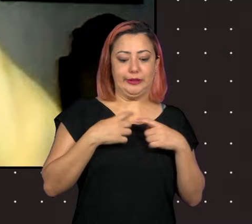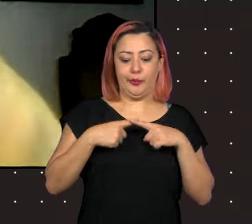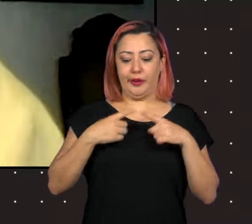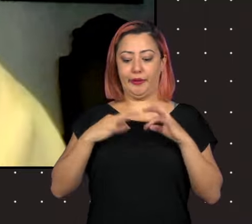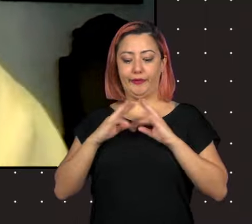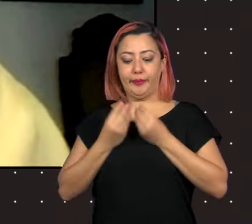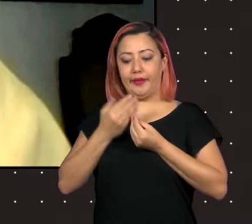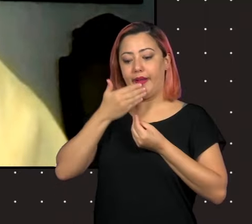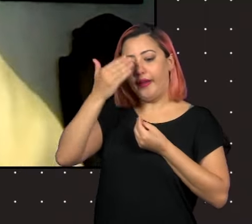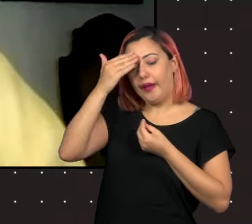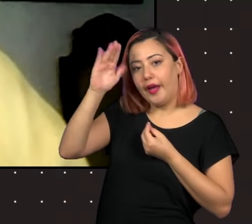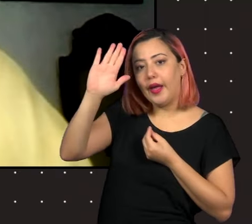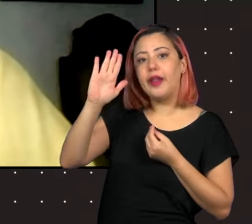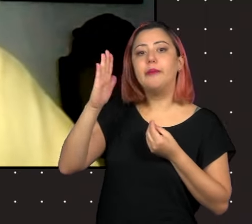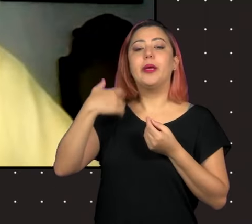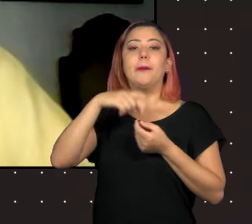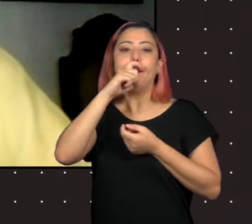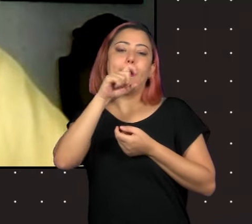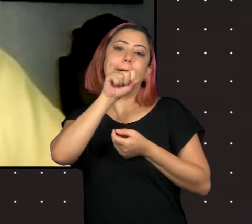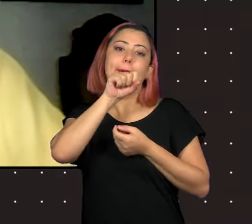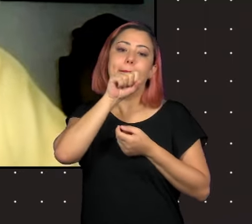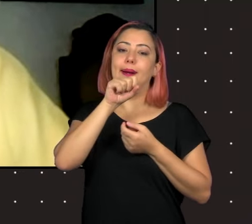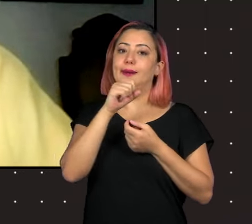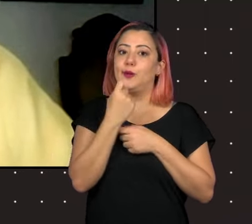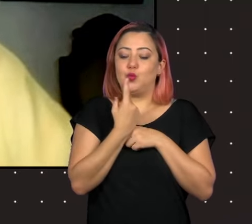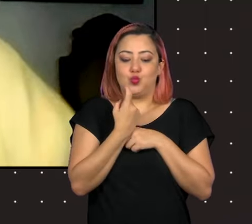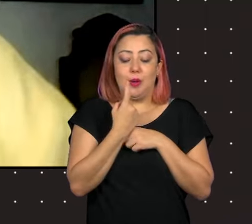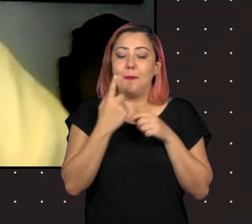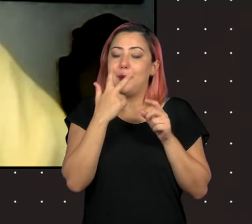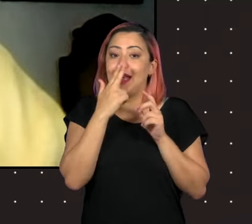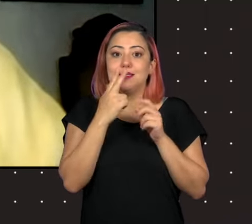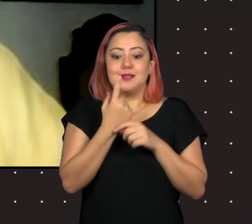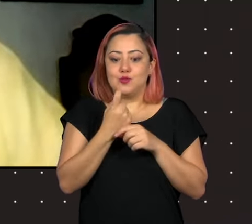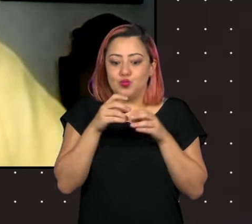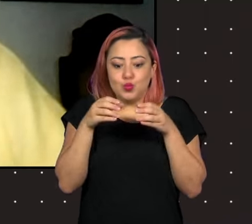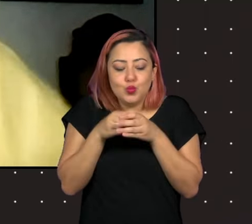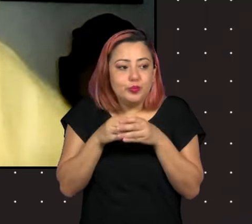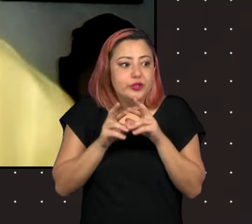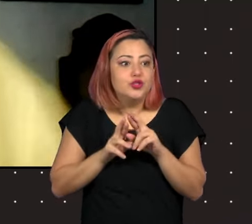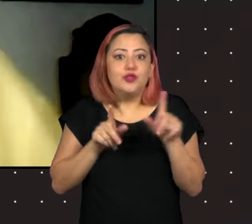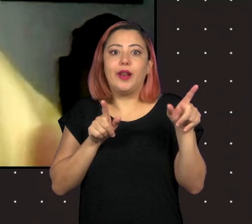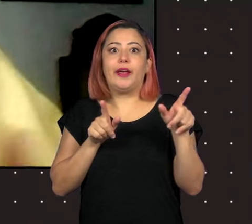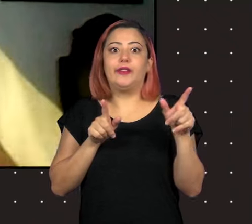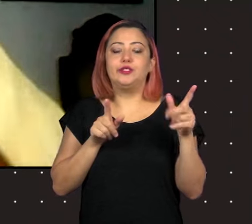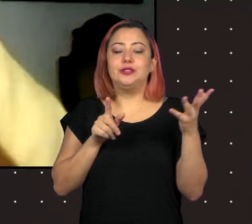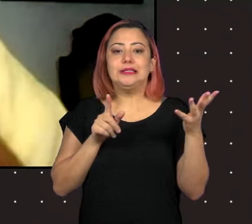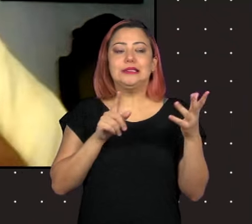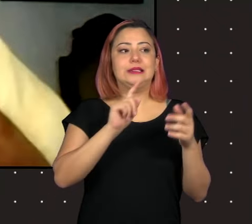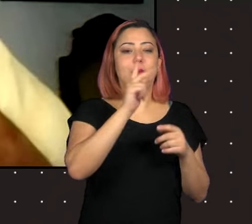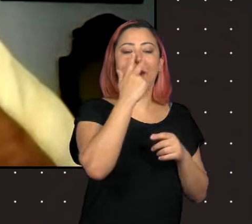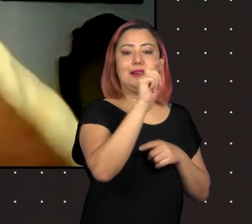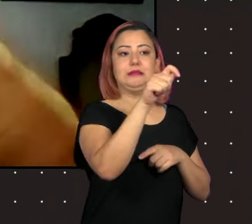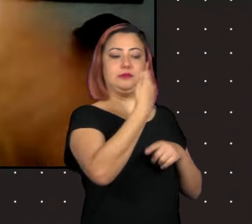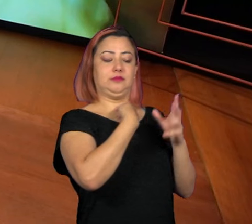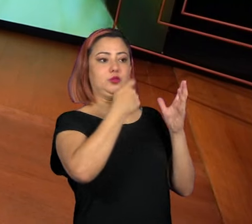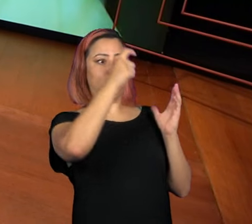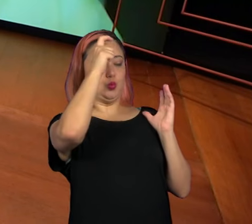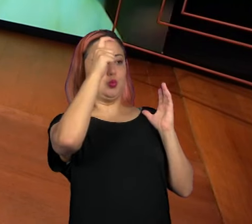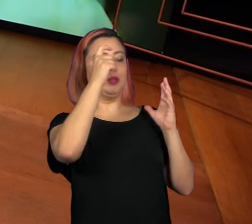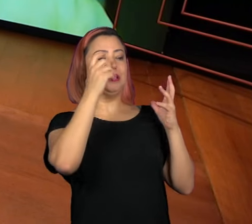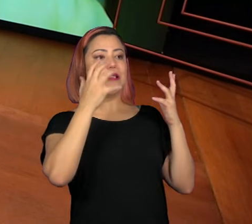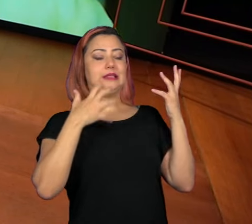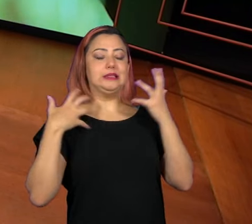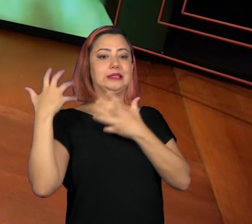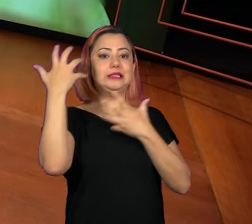árabe. Meus pais árabes, a gente era diferente, nós éramos os turcos. Então, dentro de